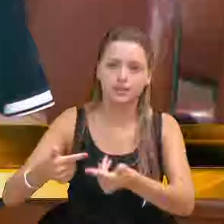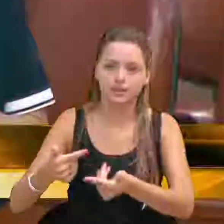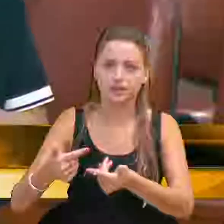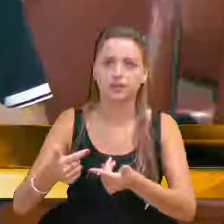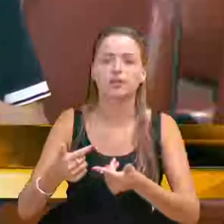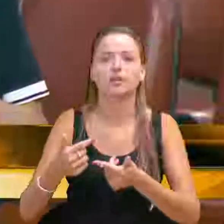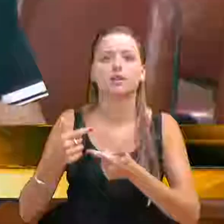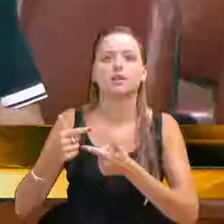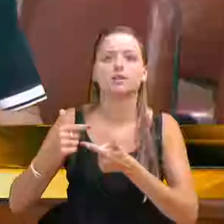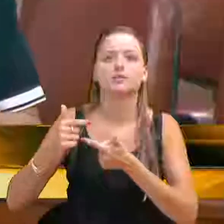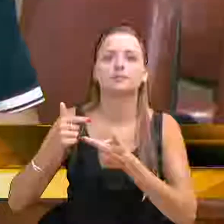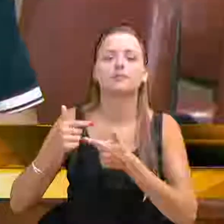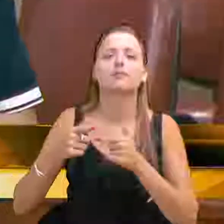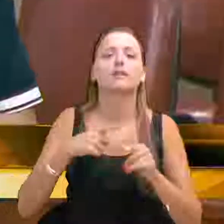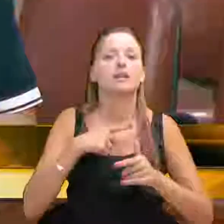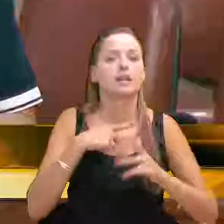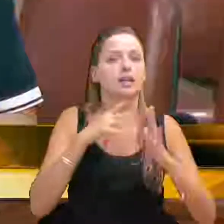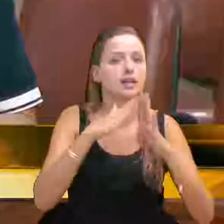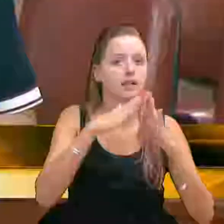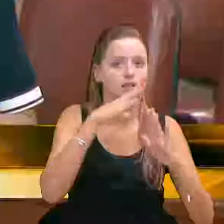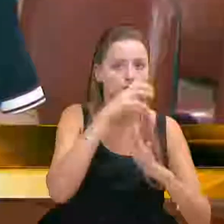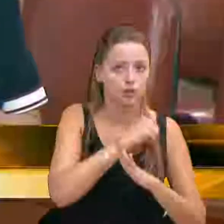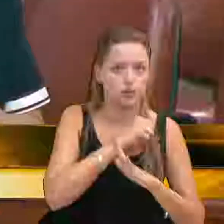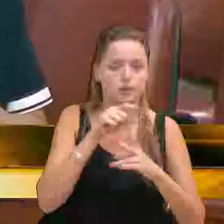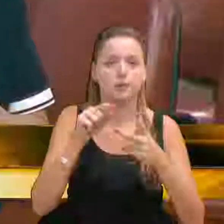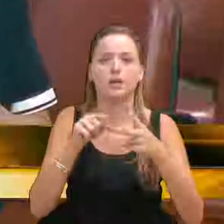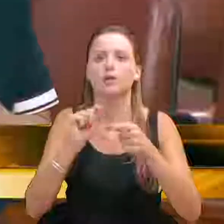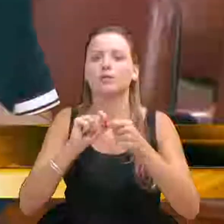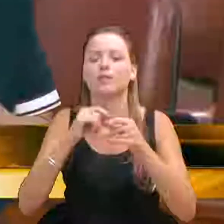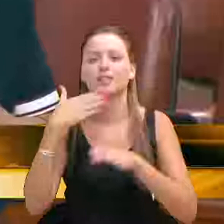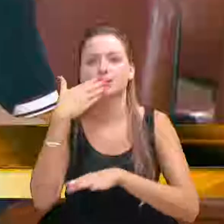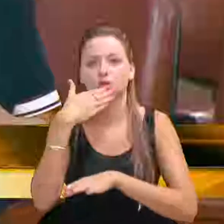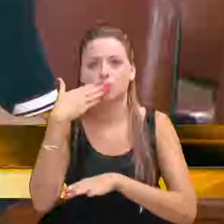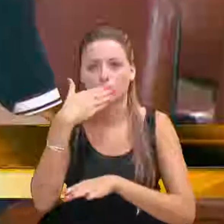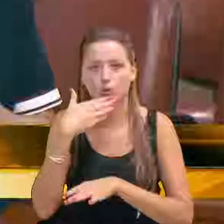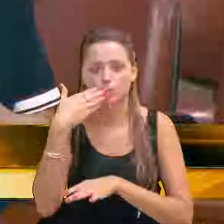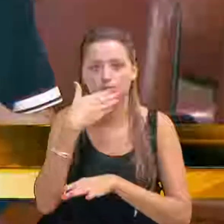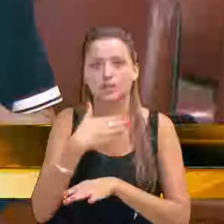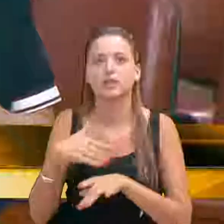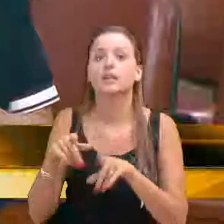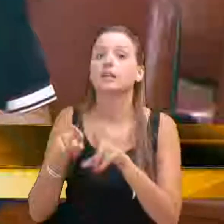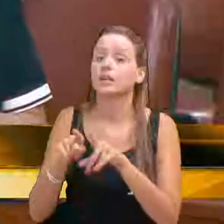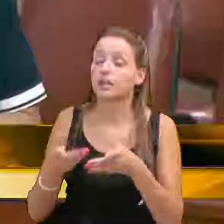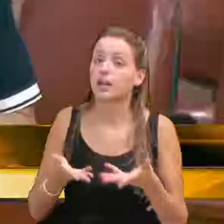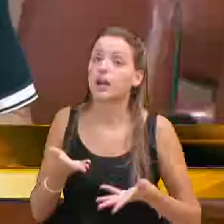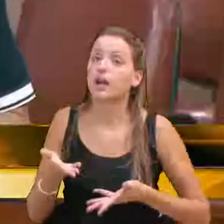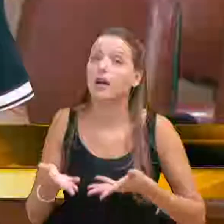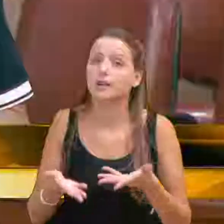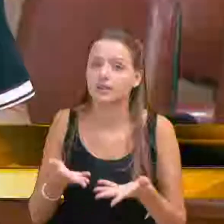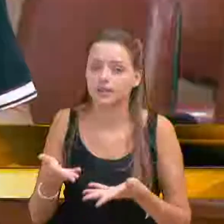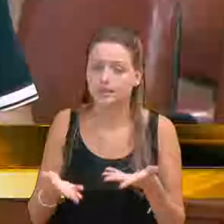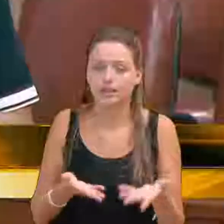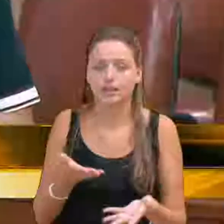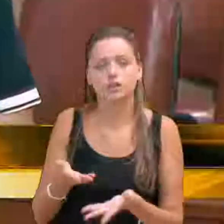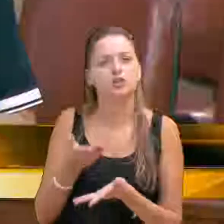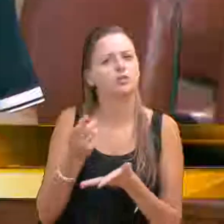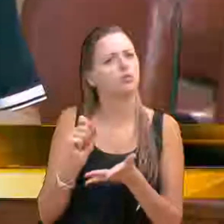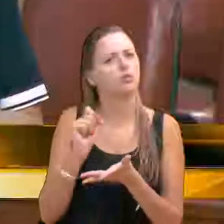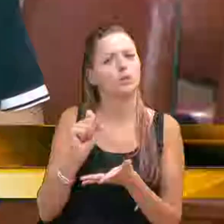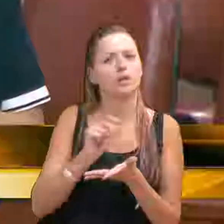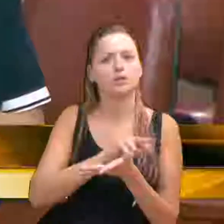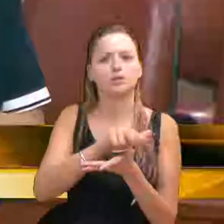Branco possui também panificadora, confeitaria, doceria e que atende a demanda de